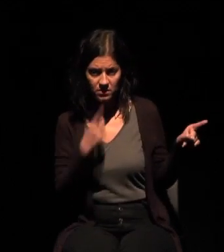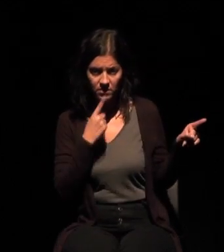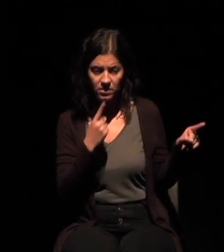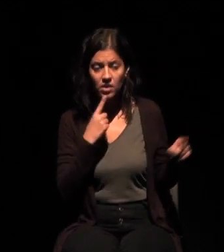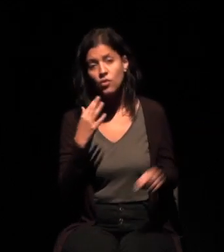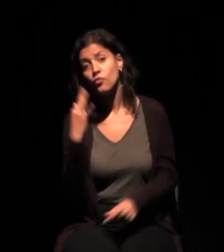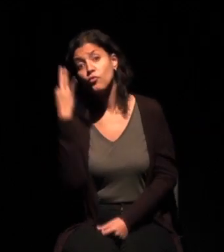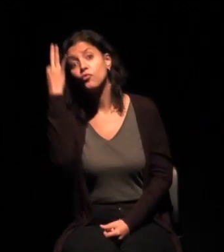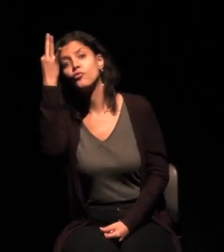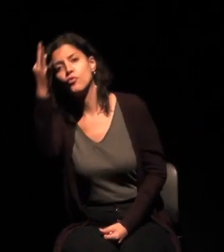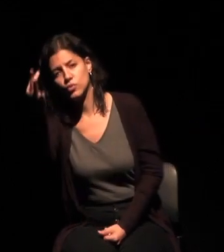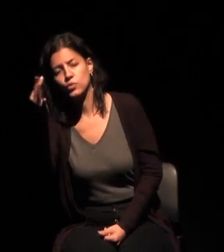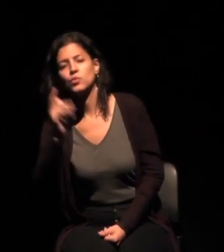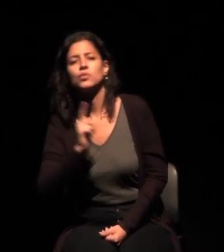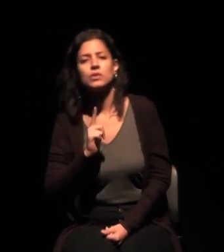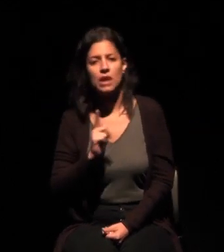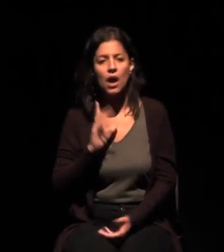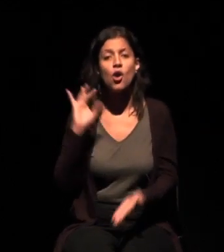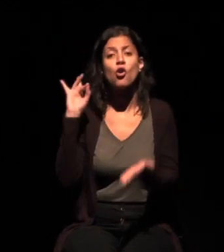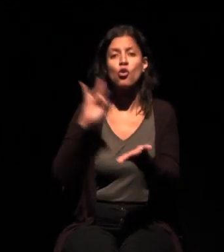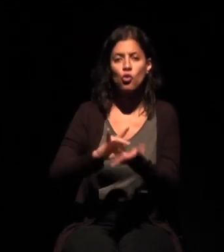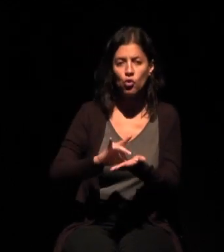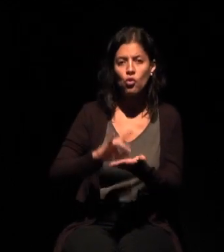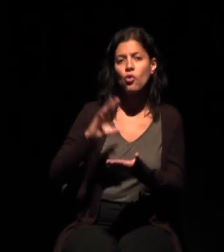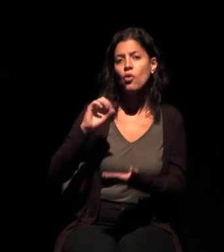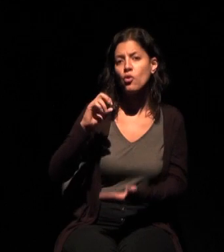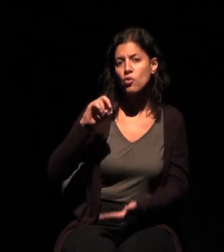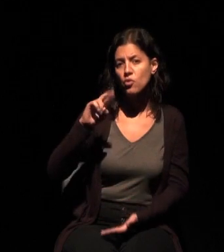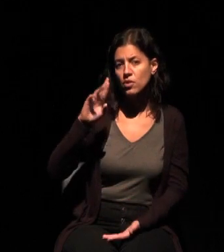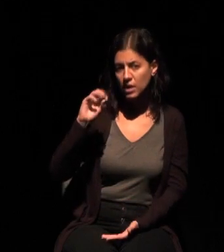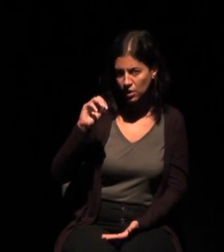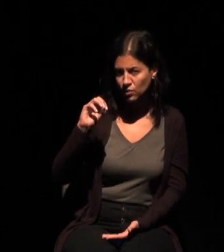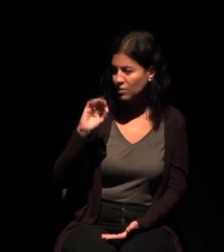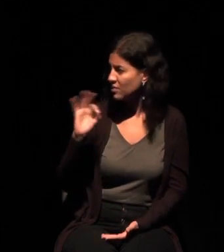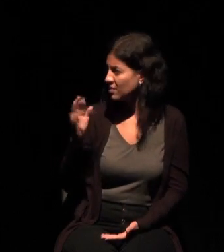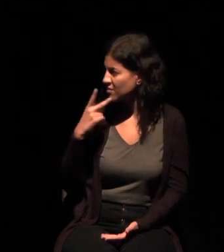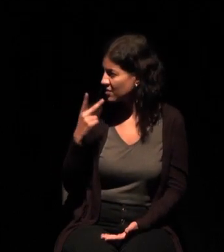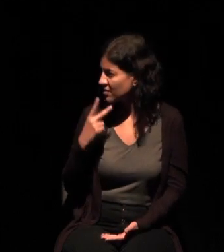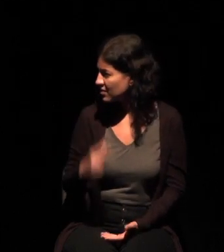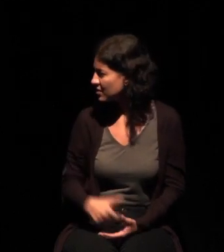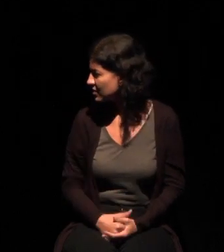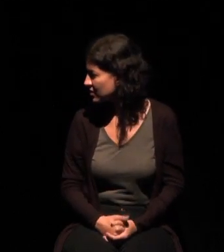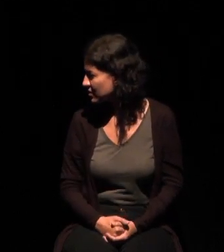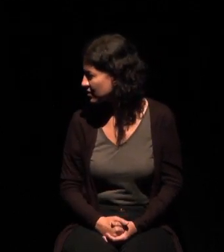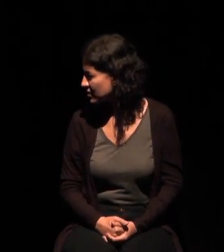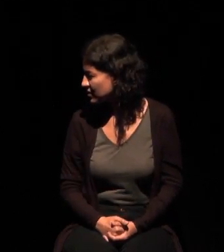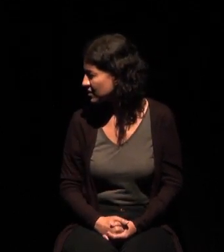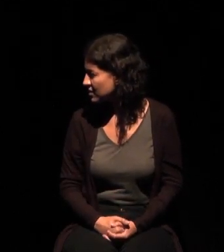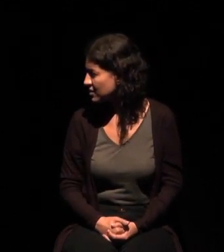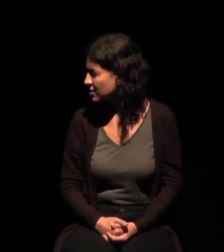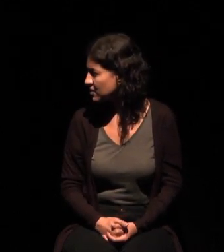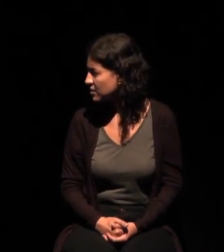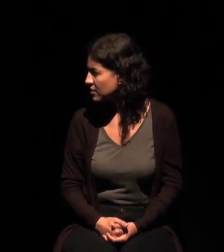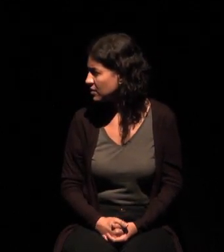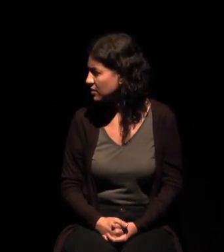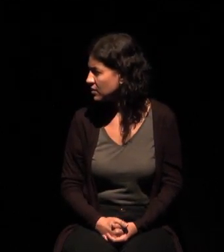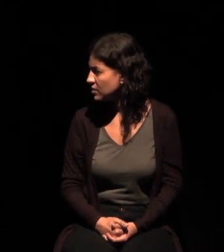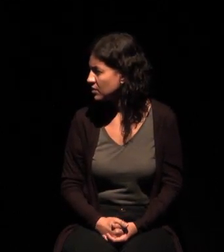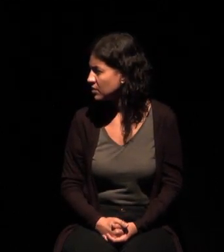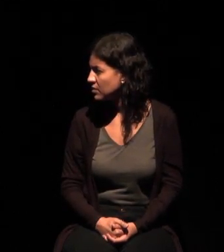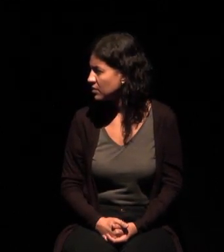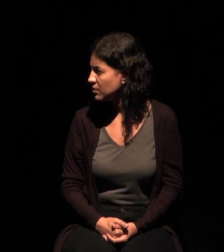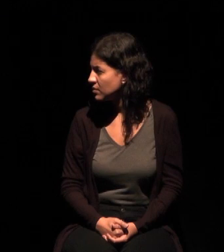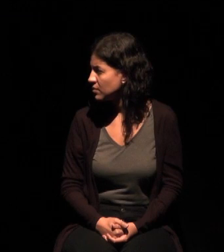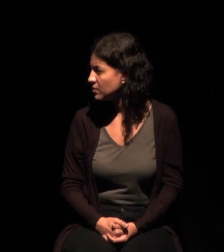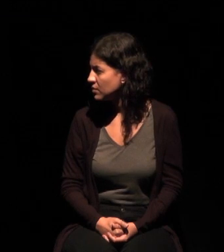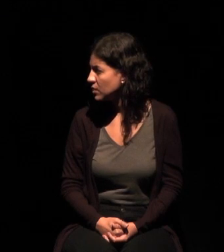concreto estou correto está correta enfim esta foi a frase que o futuro para nós é